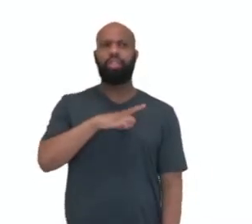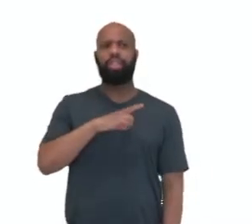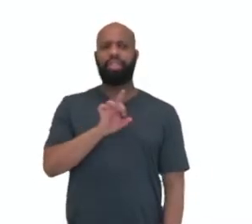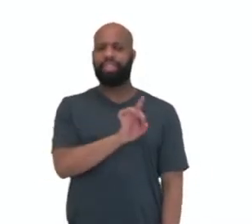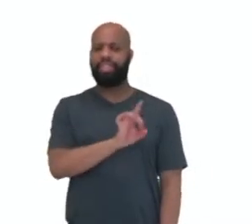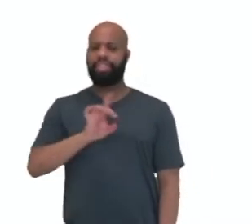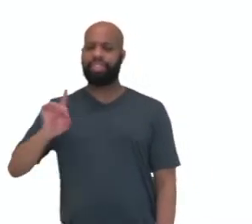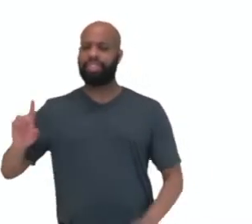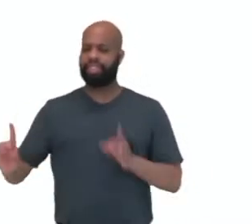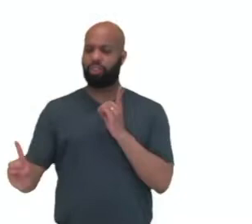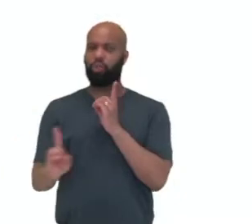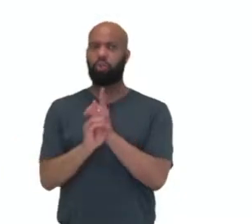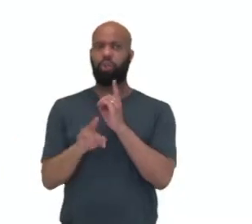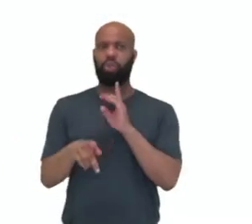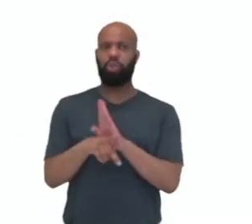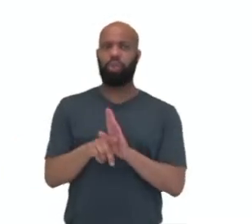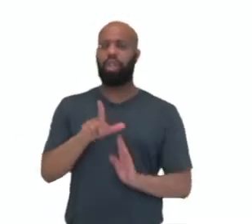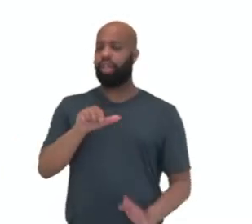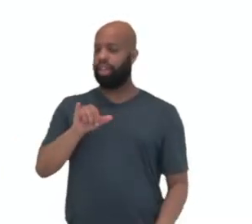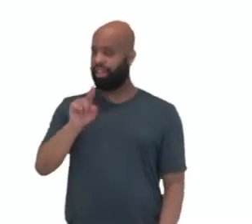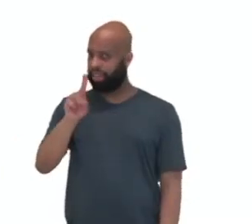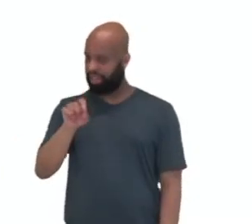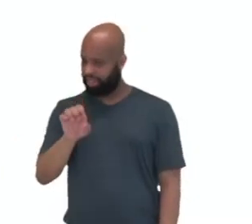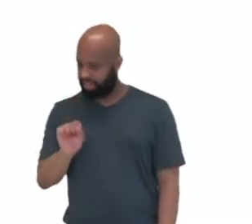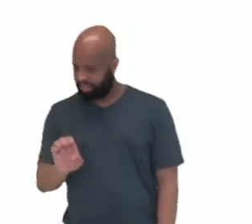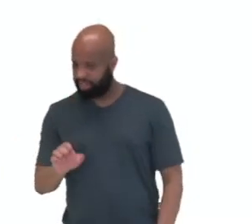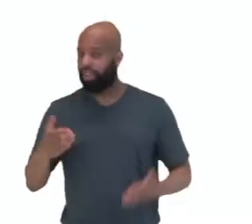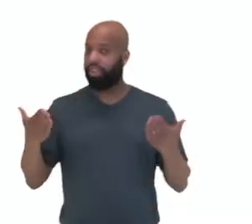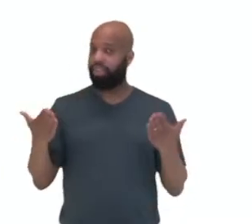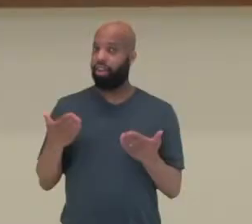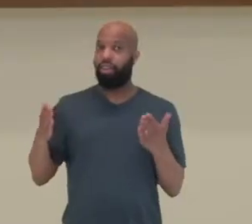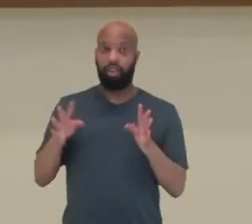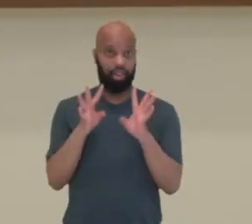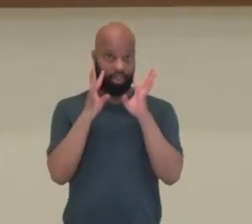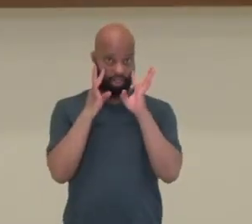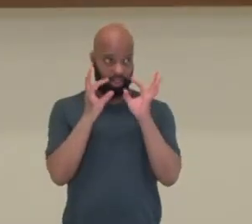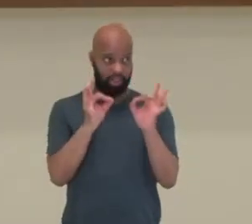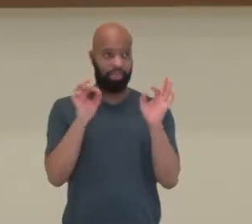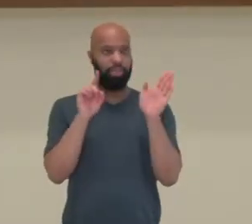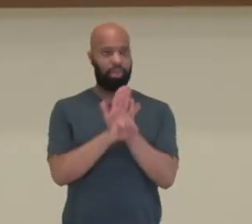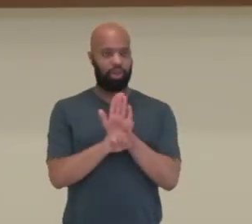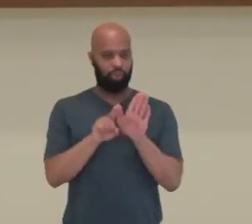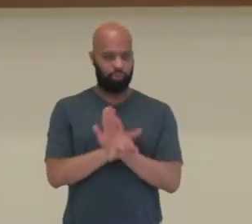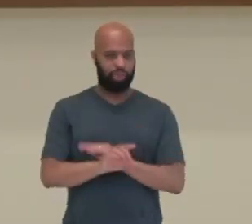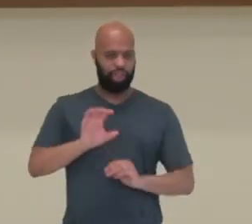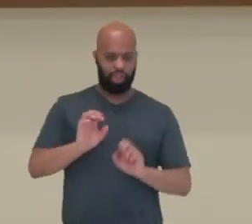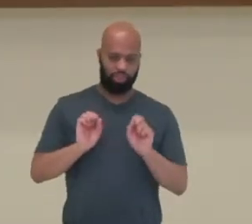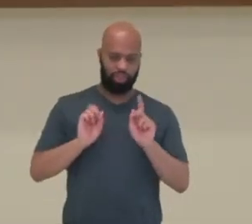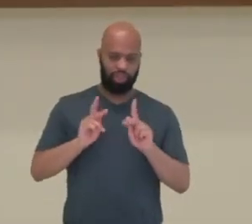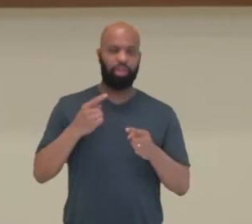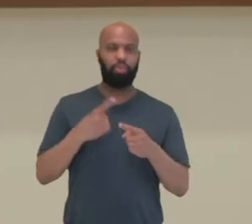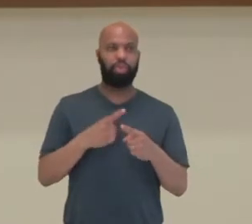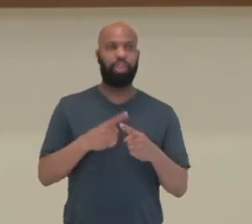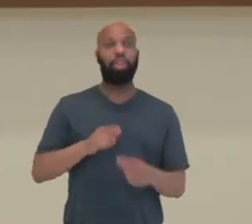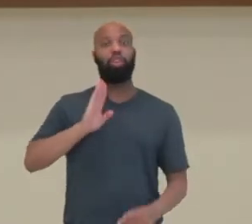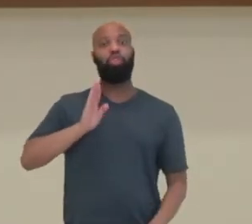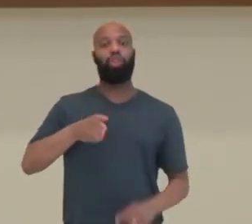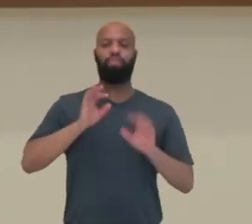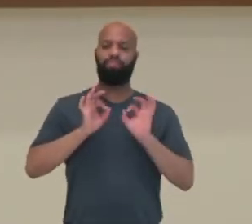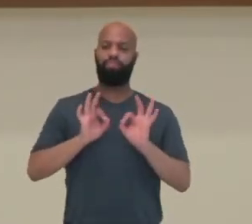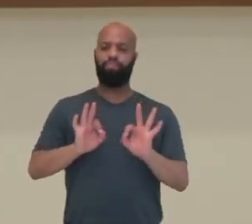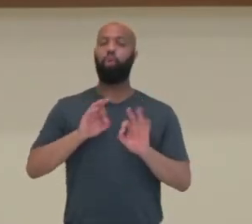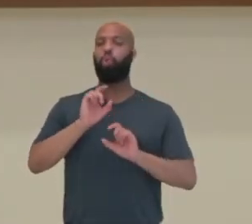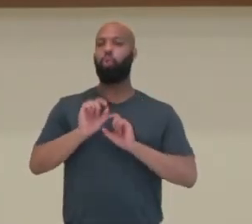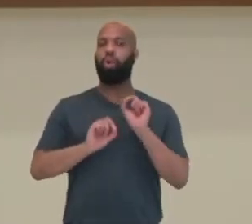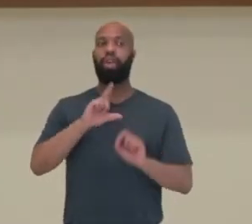parte encontrada por Laís? Então, muita atenção nesse exercício. Ele já está afirmando